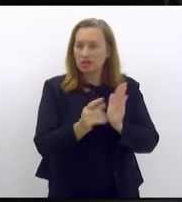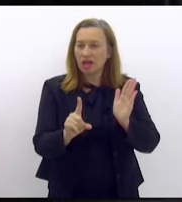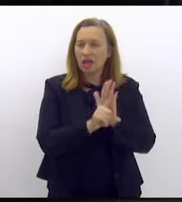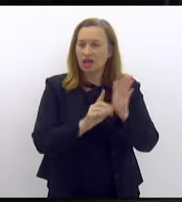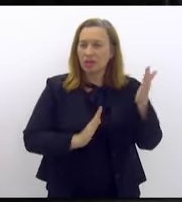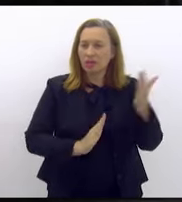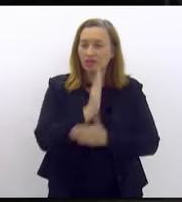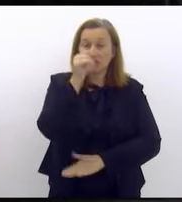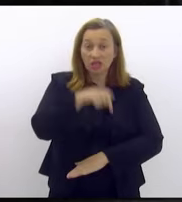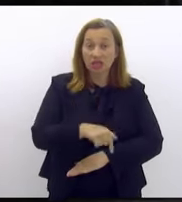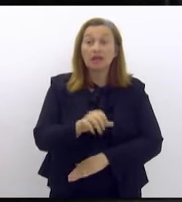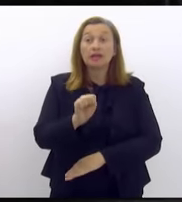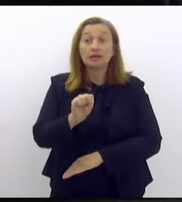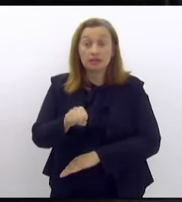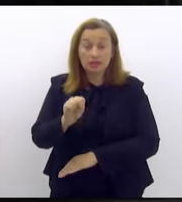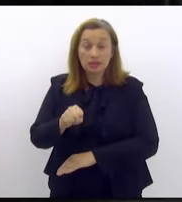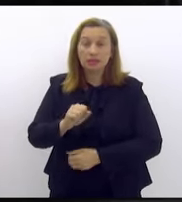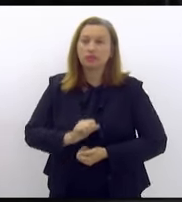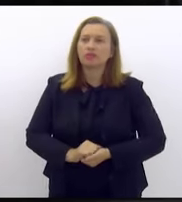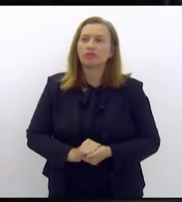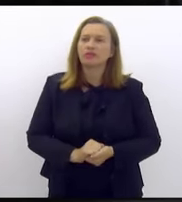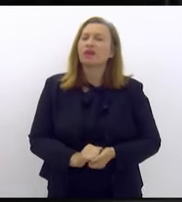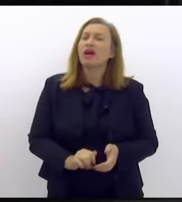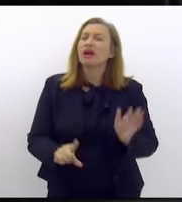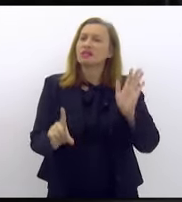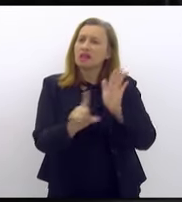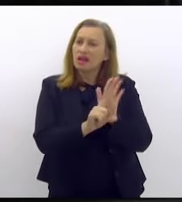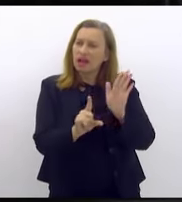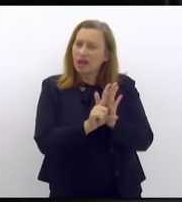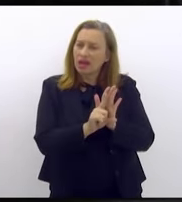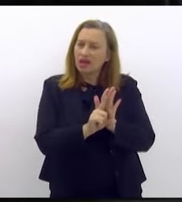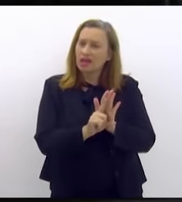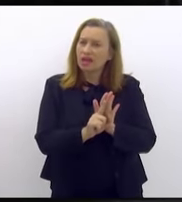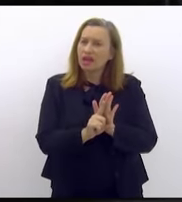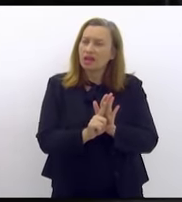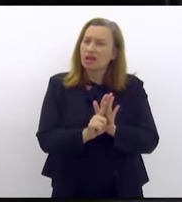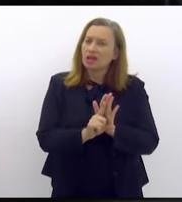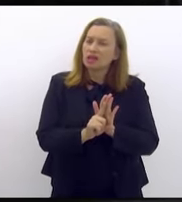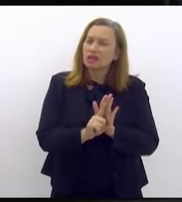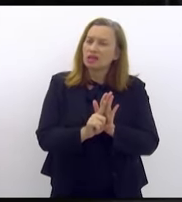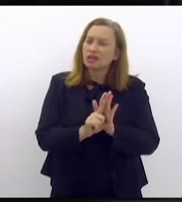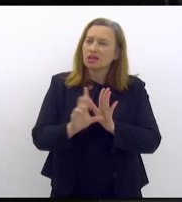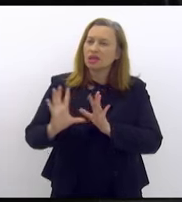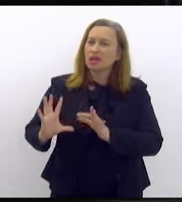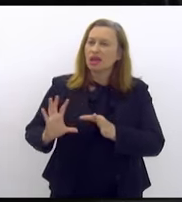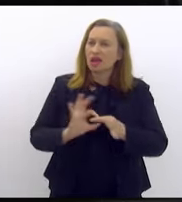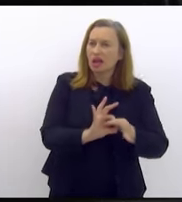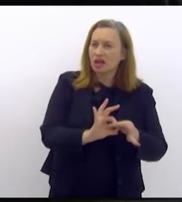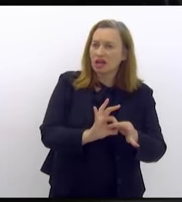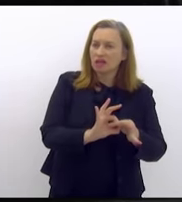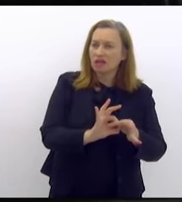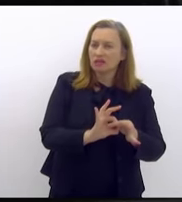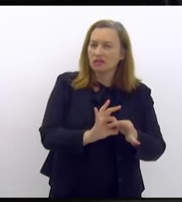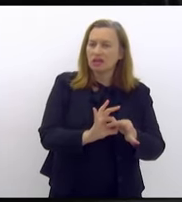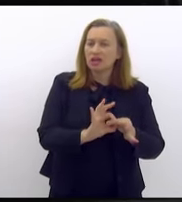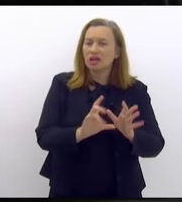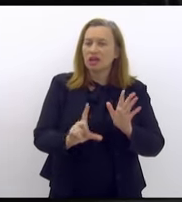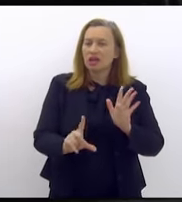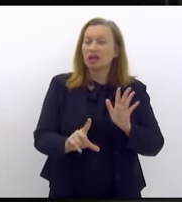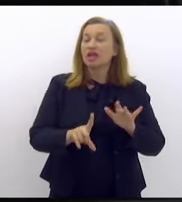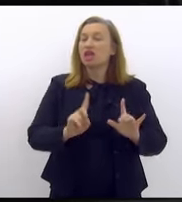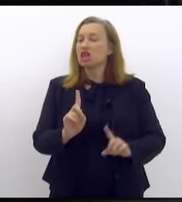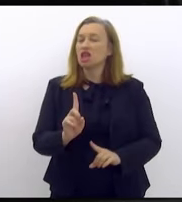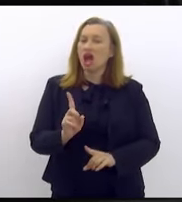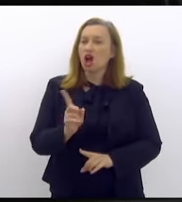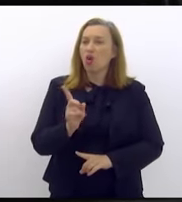aqui. De fato, essa lei, ela quer ser conclusiva, ela quer ser assertiva e